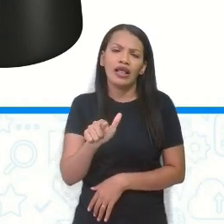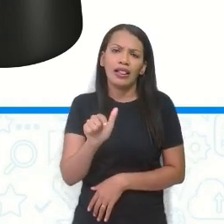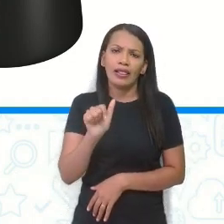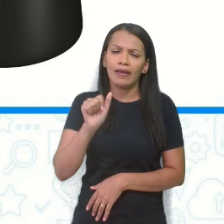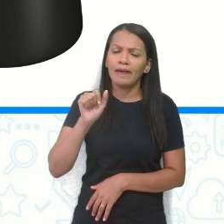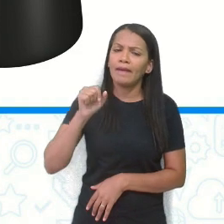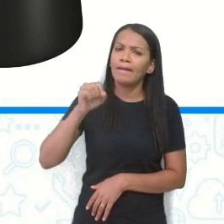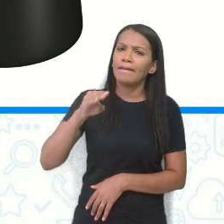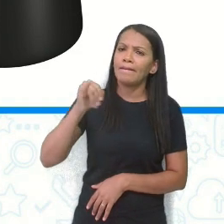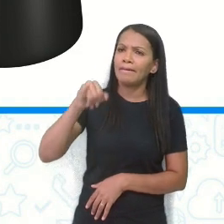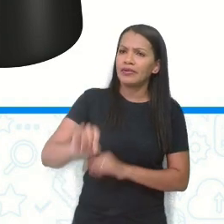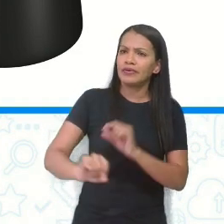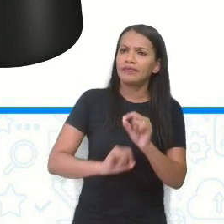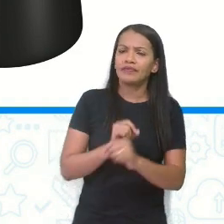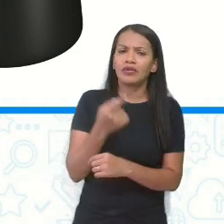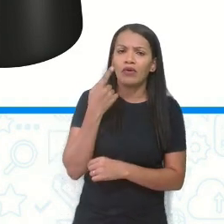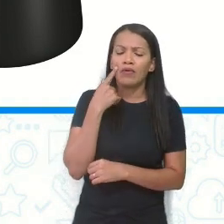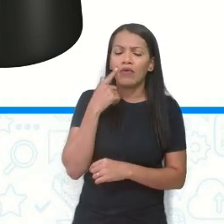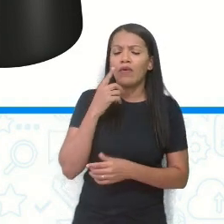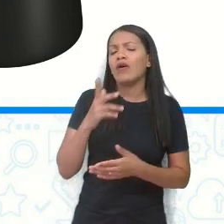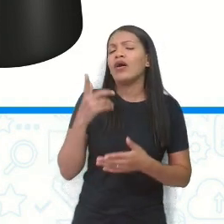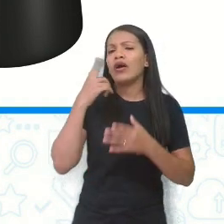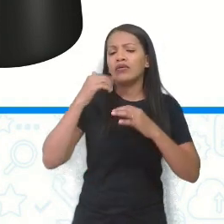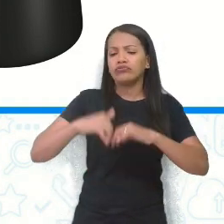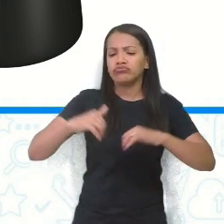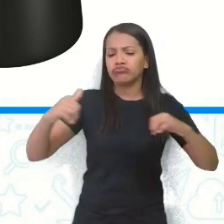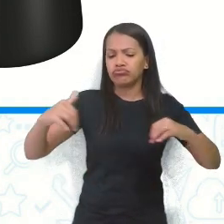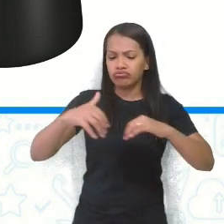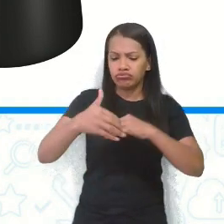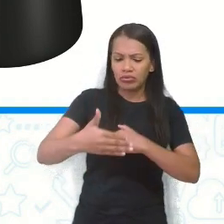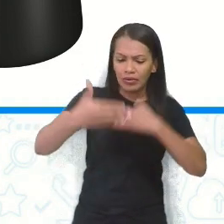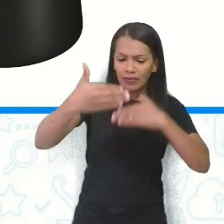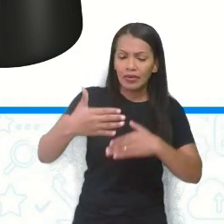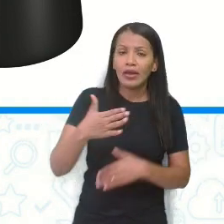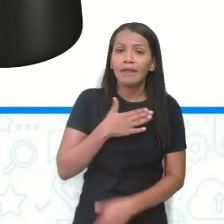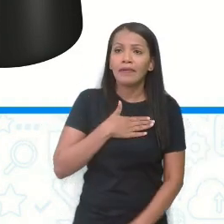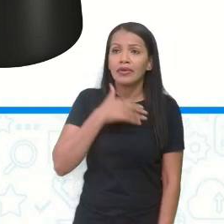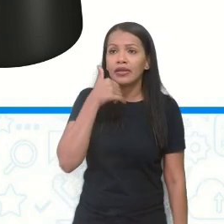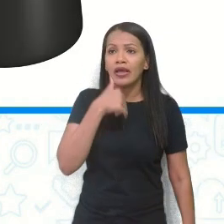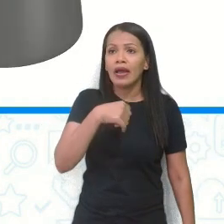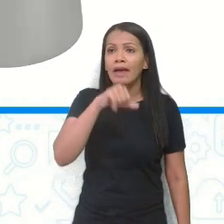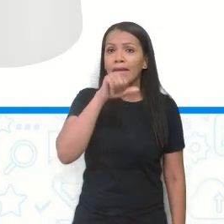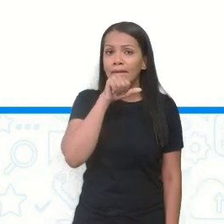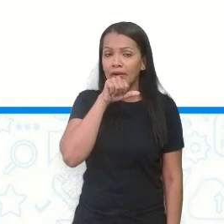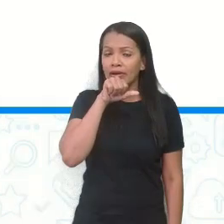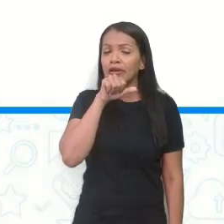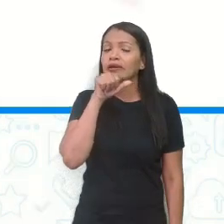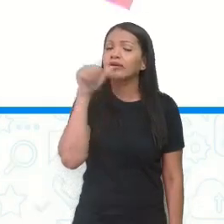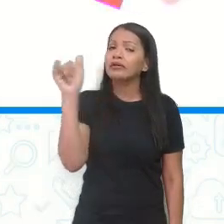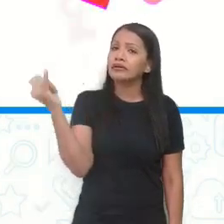é abracadabra. Minha mãe disse pra mim.